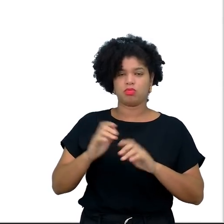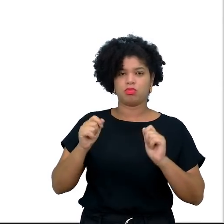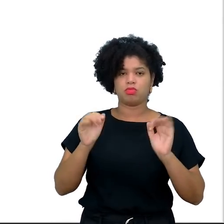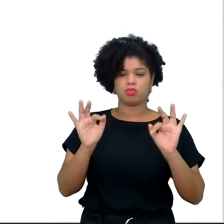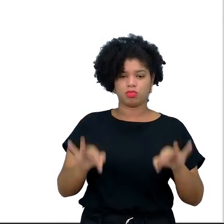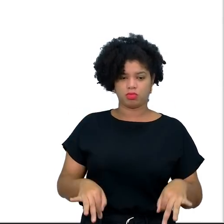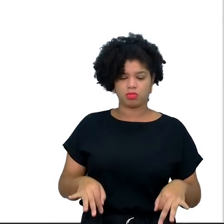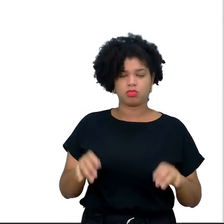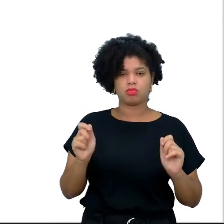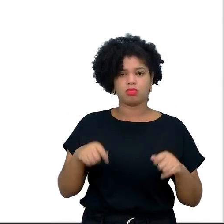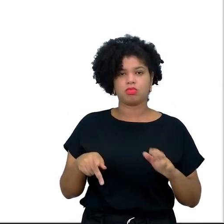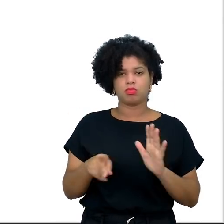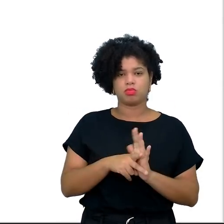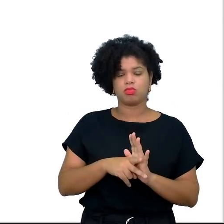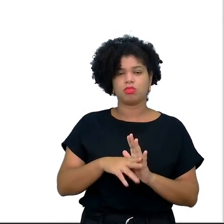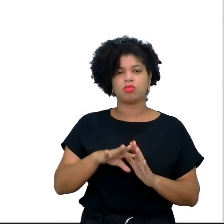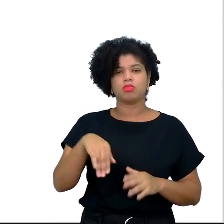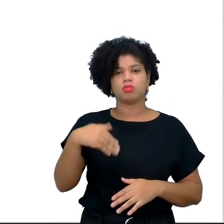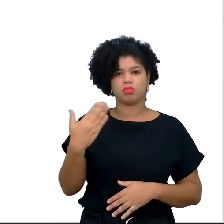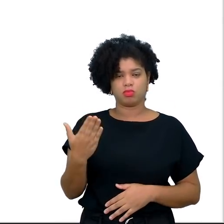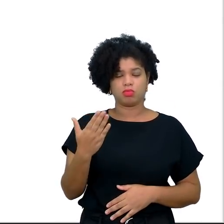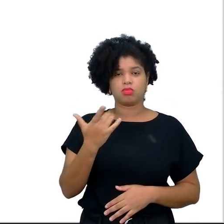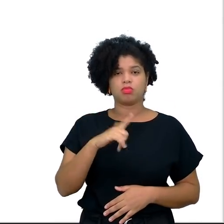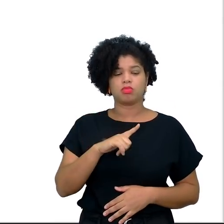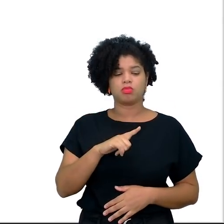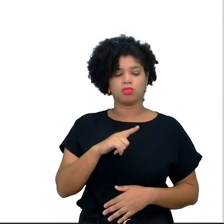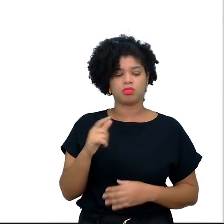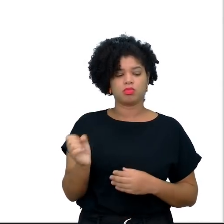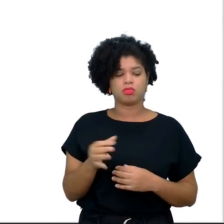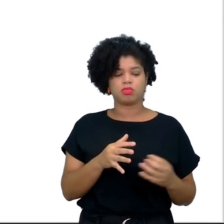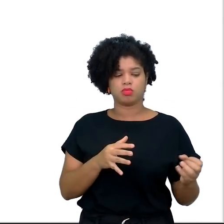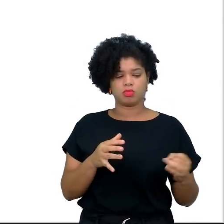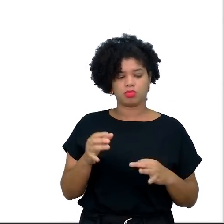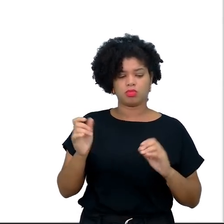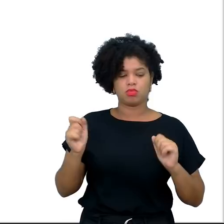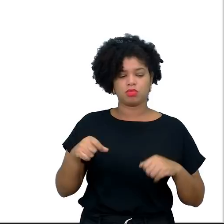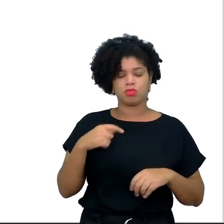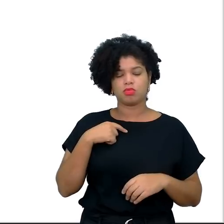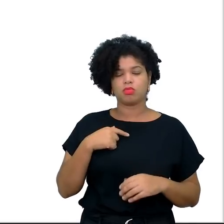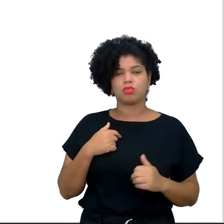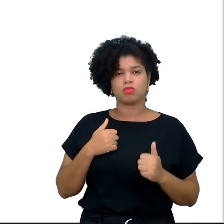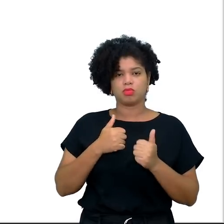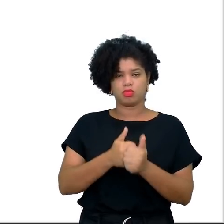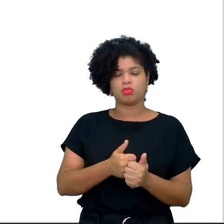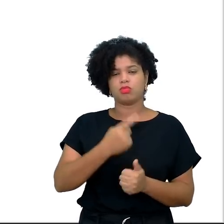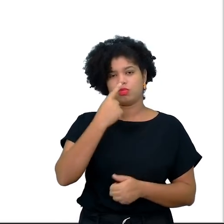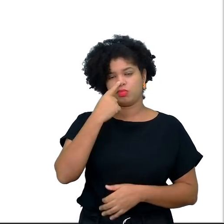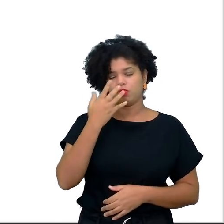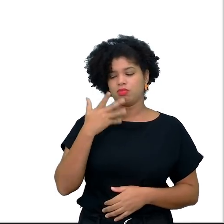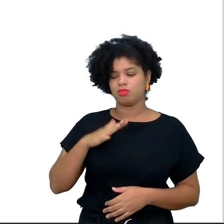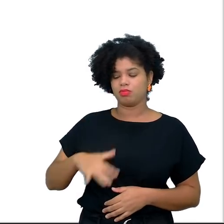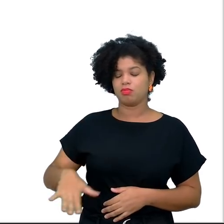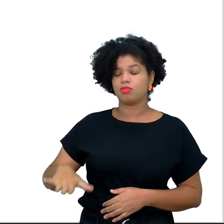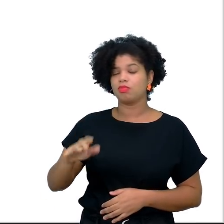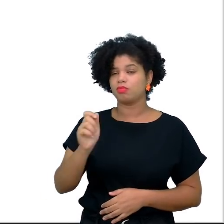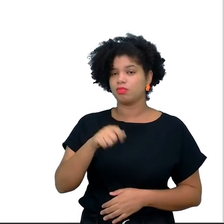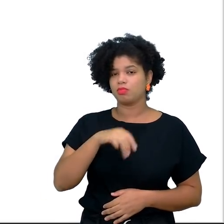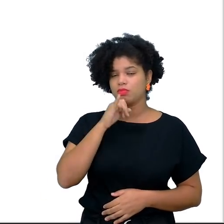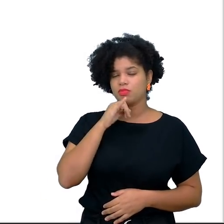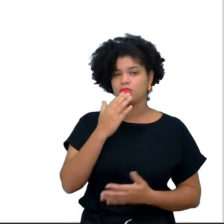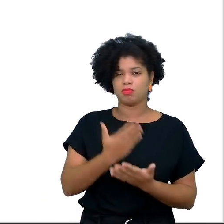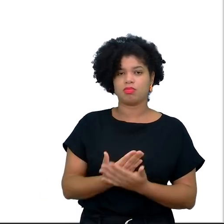final, para o desdobramento. É você trazer novas aproximações para as crianças. Então, nas aulas